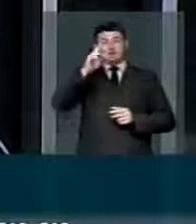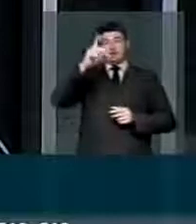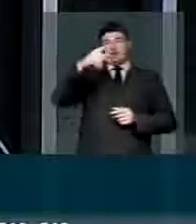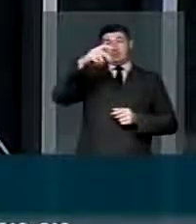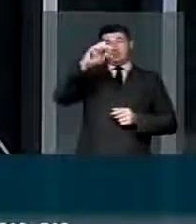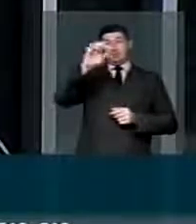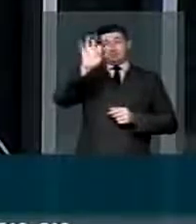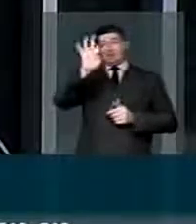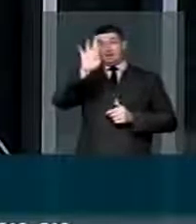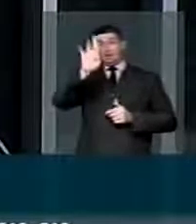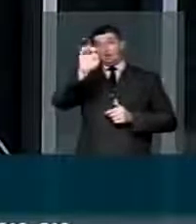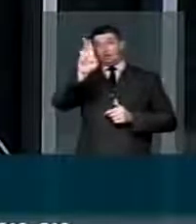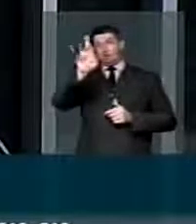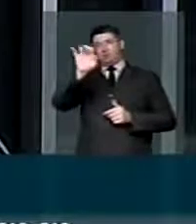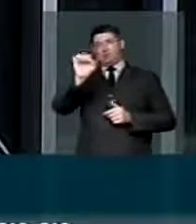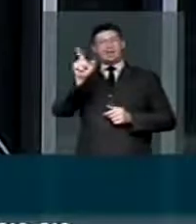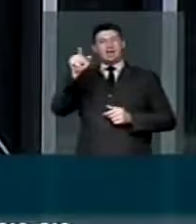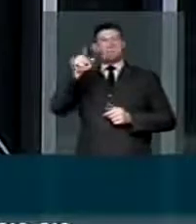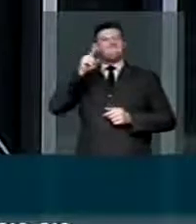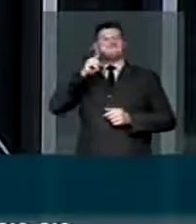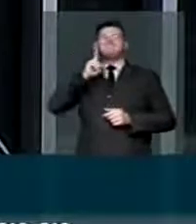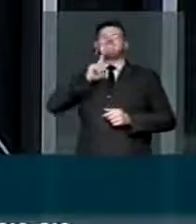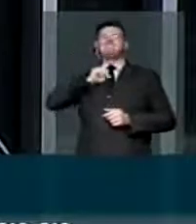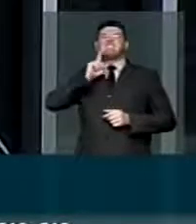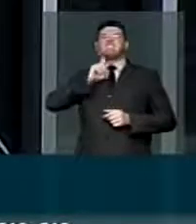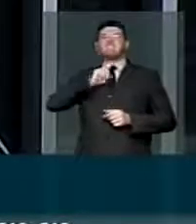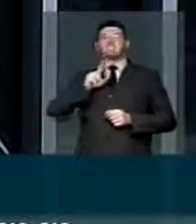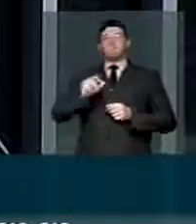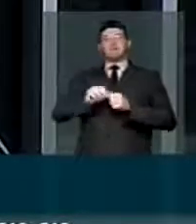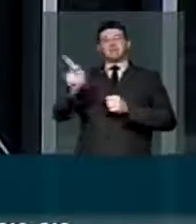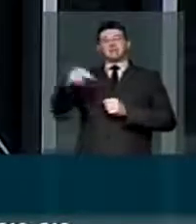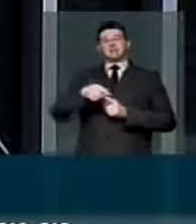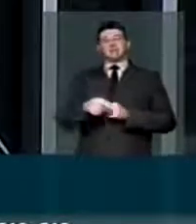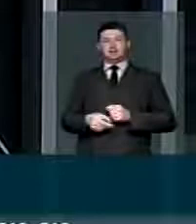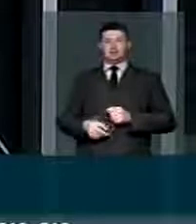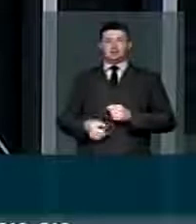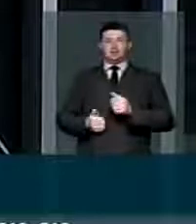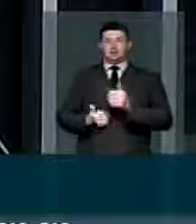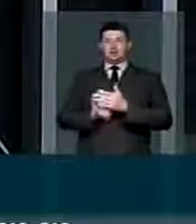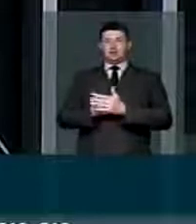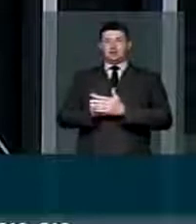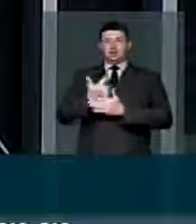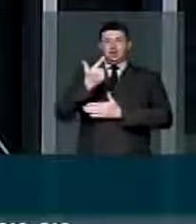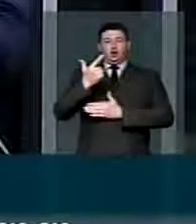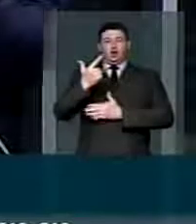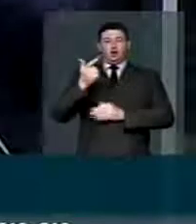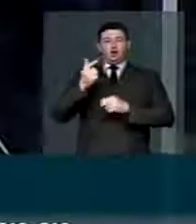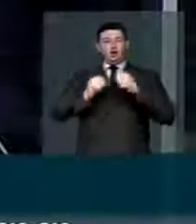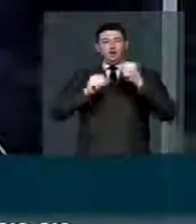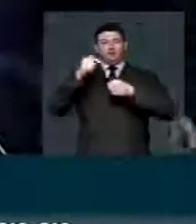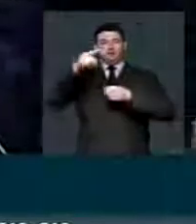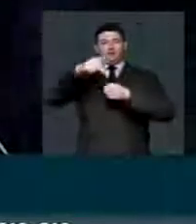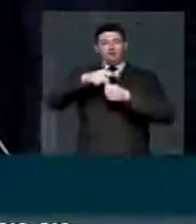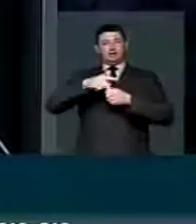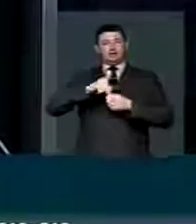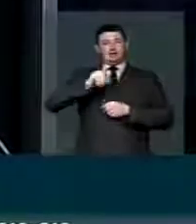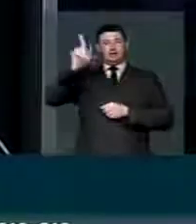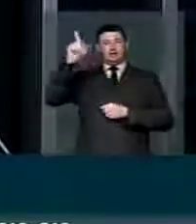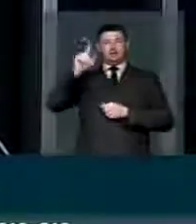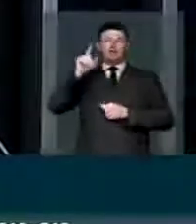um erro intencional com referência à compra da